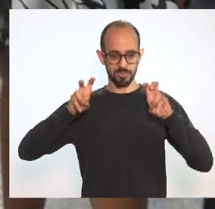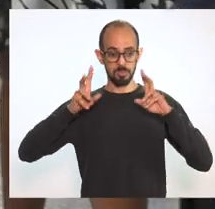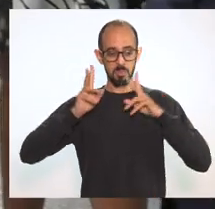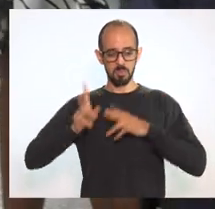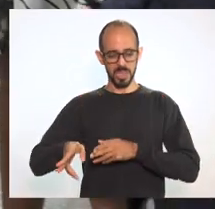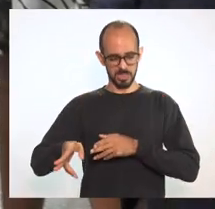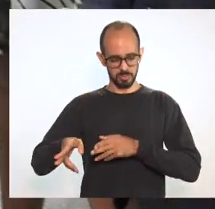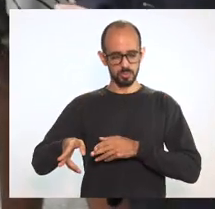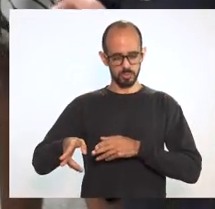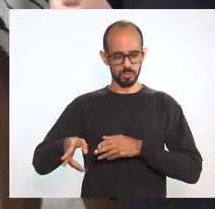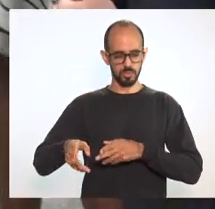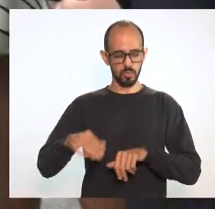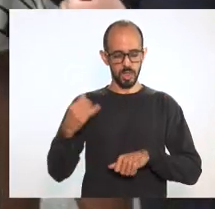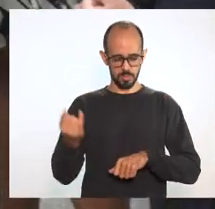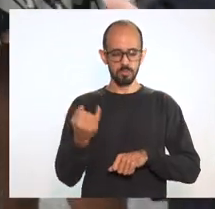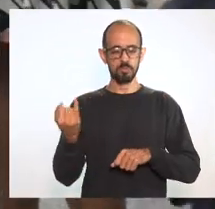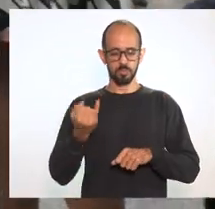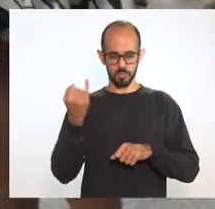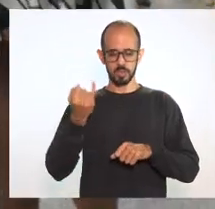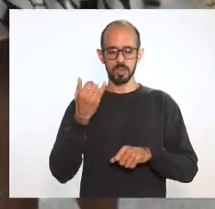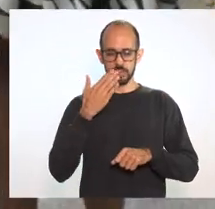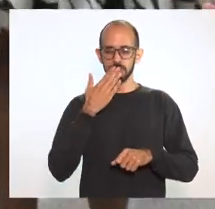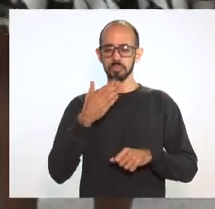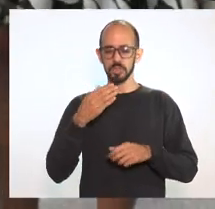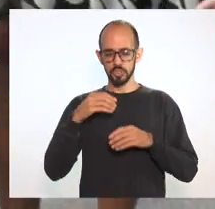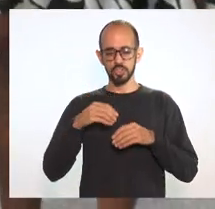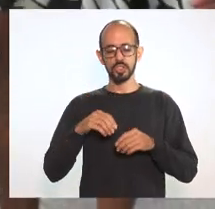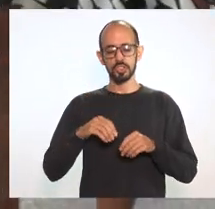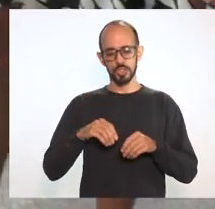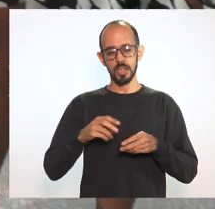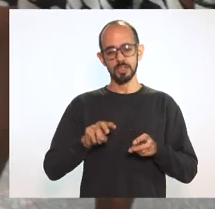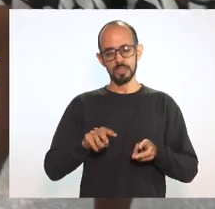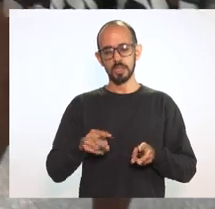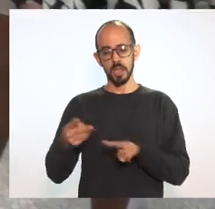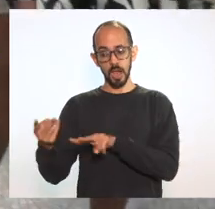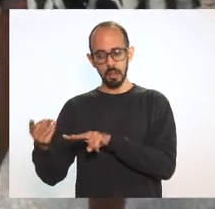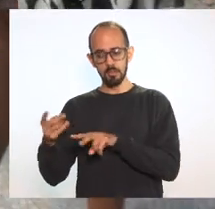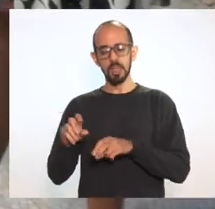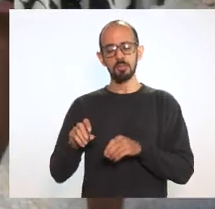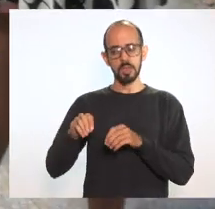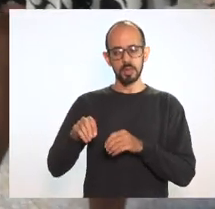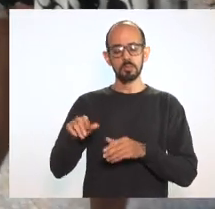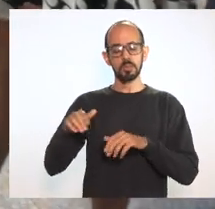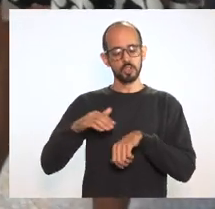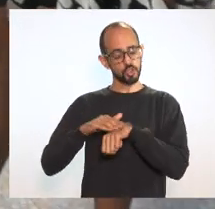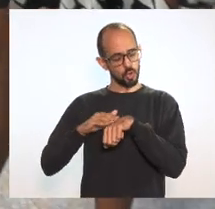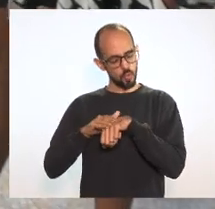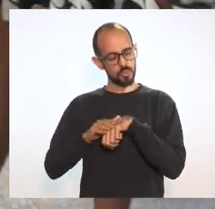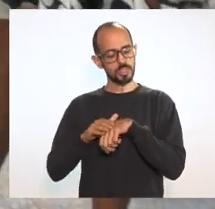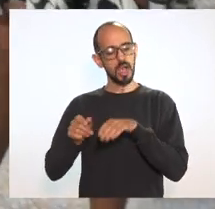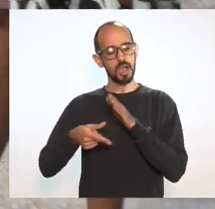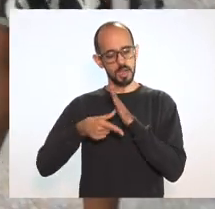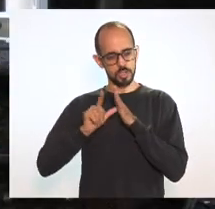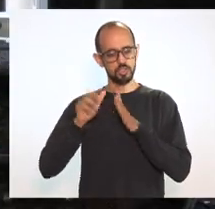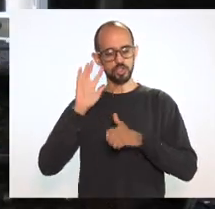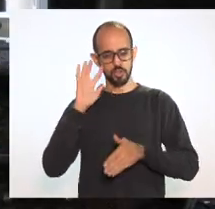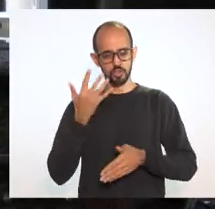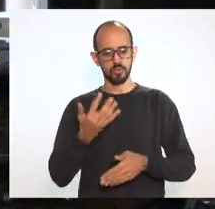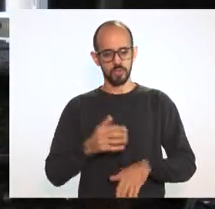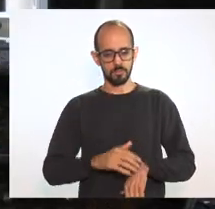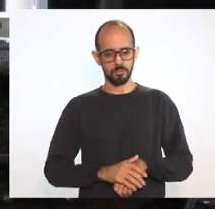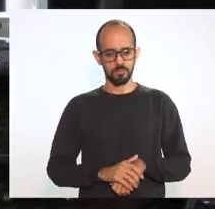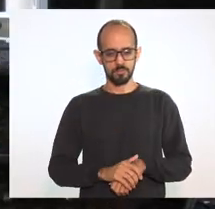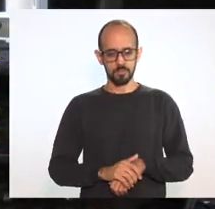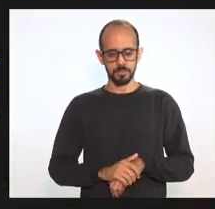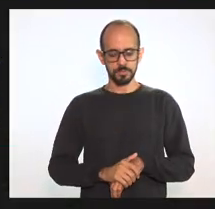muito importante, Vossa Excelência, ter um encaminhamento salomônico, acertado, para a gente ter mais elementos antes de definir.